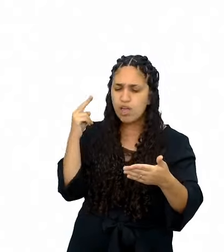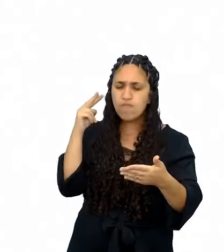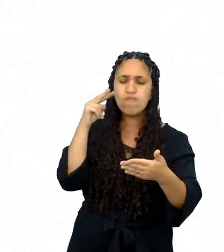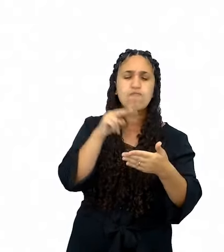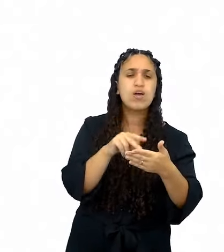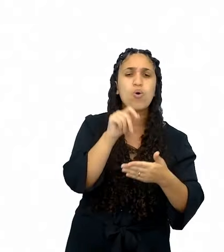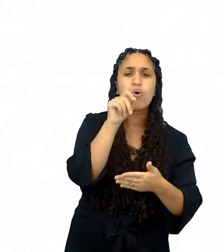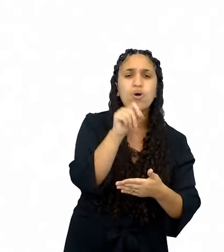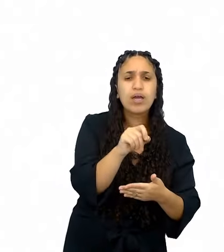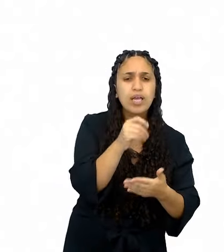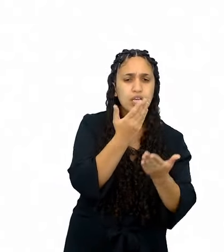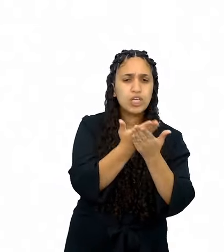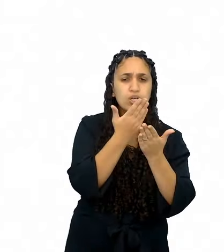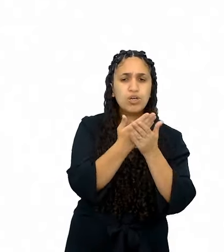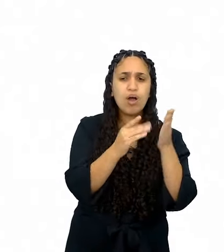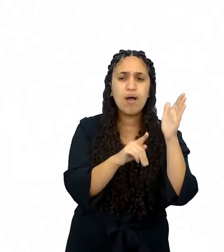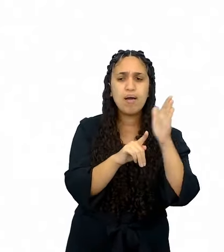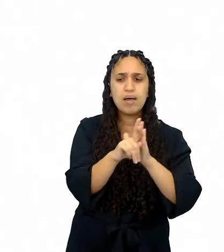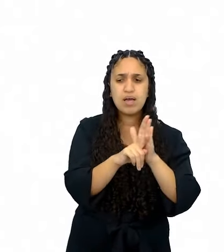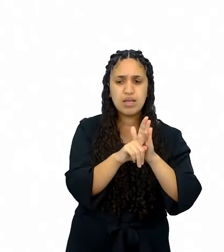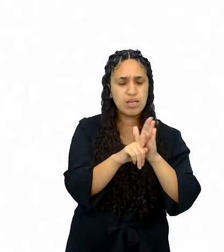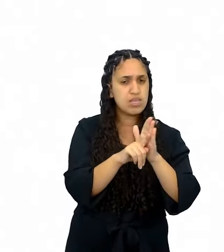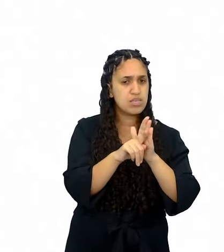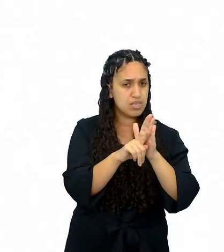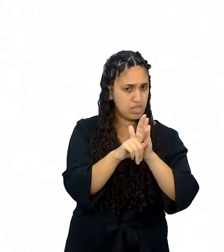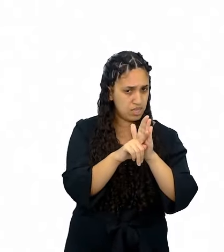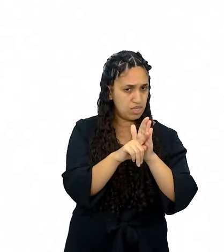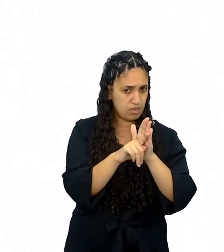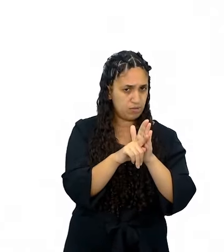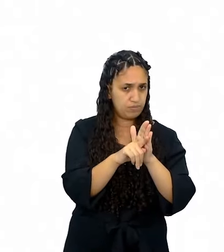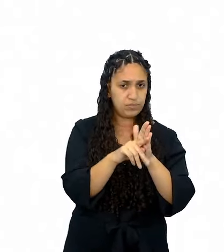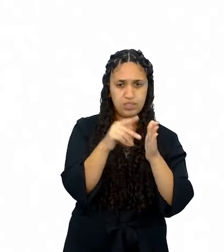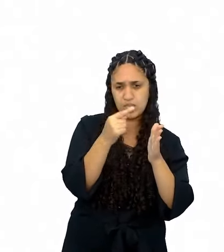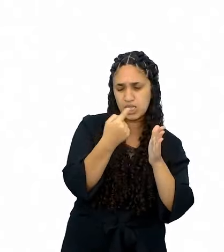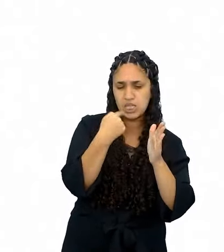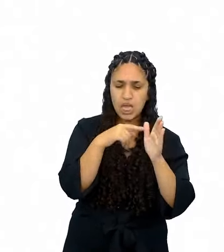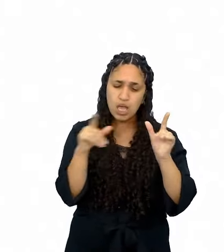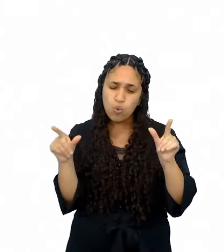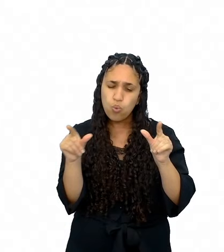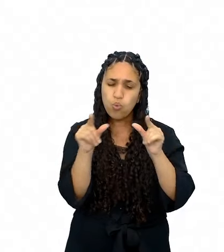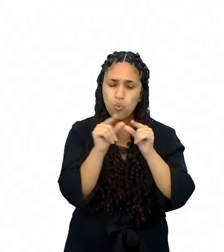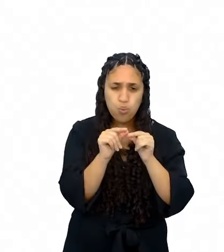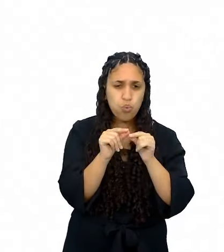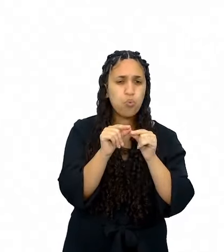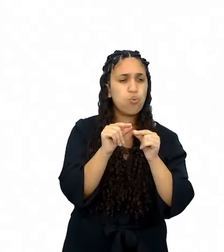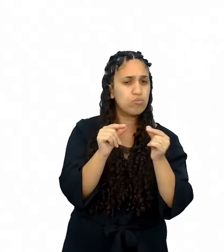que é o gênero que essa sequência pretende explorar.